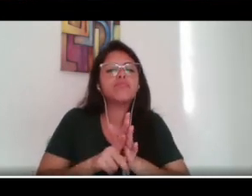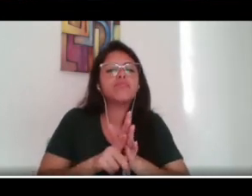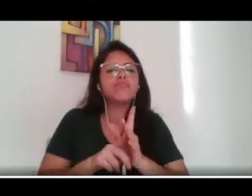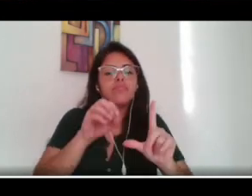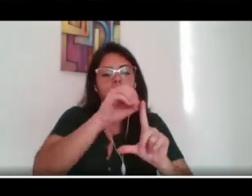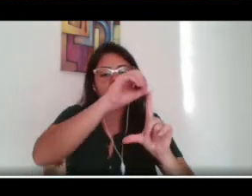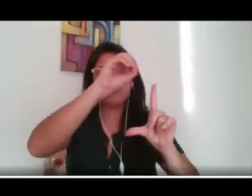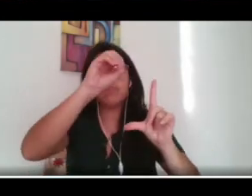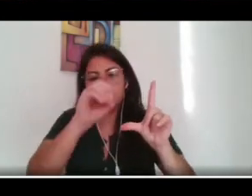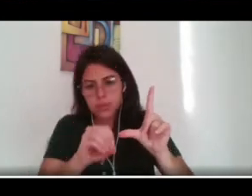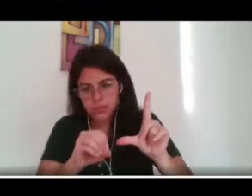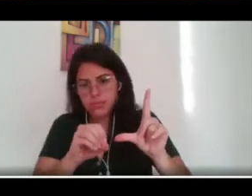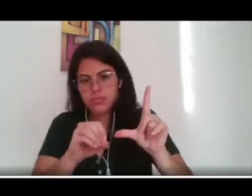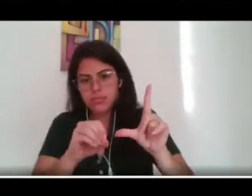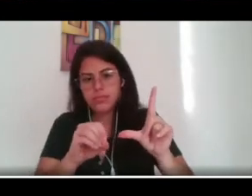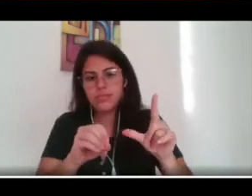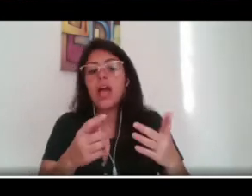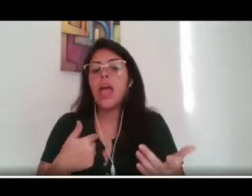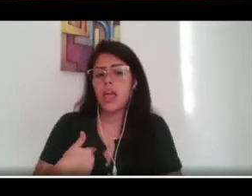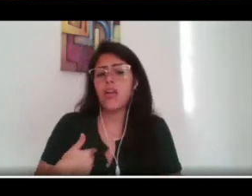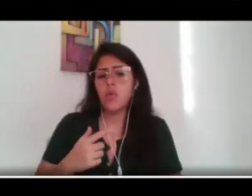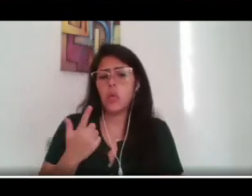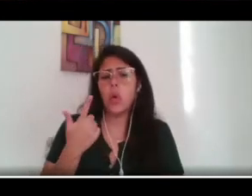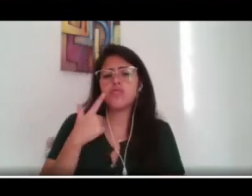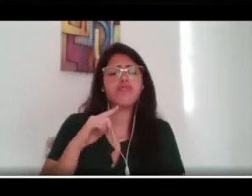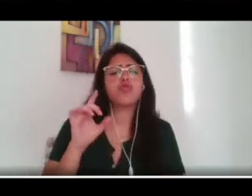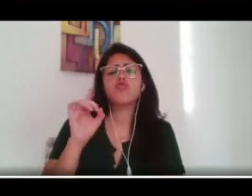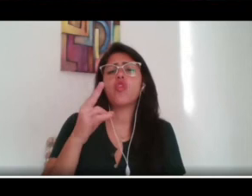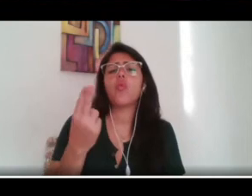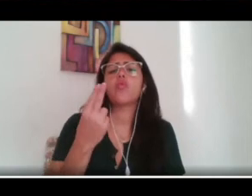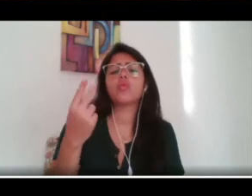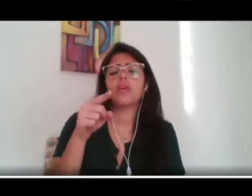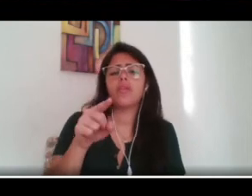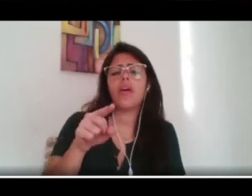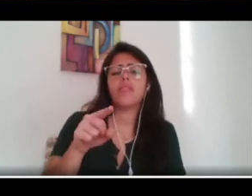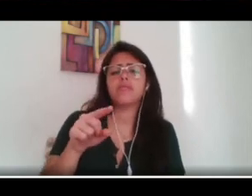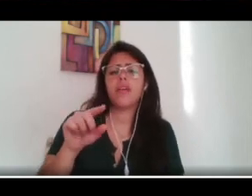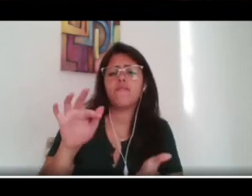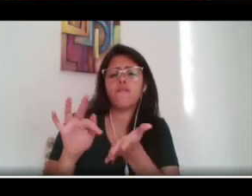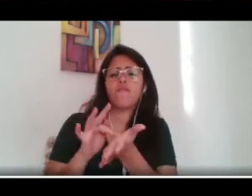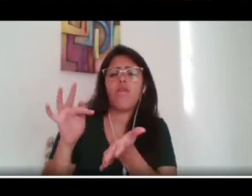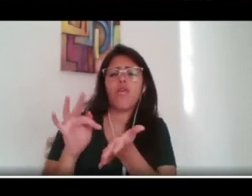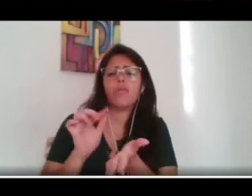VY é igual a um V0Y menos GT, certo?